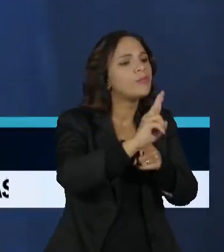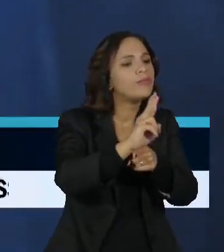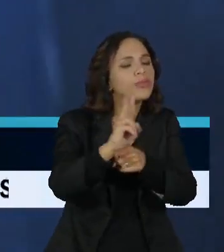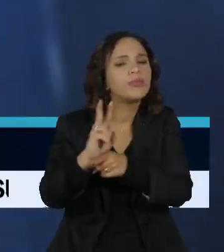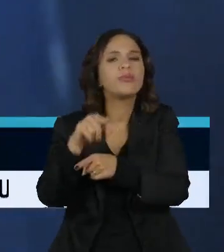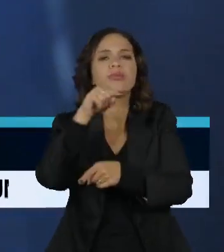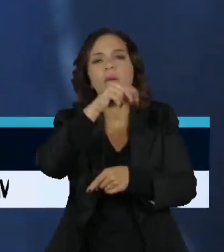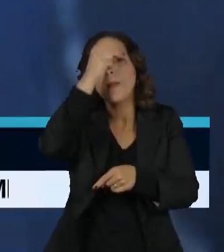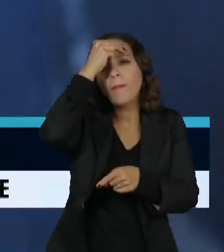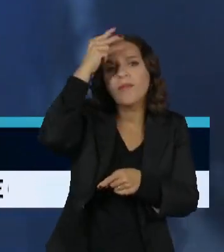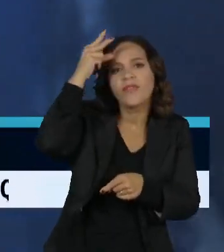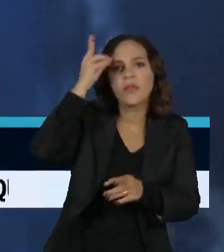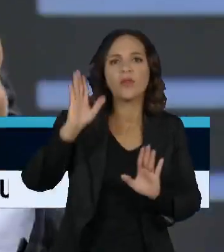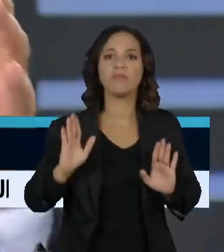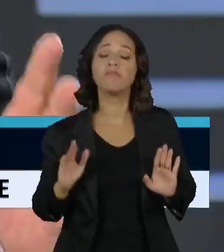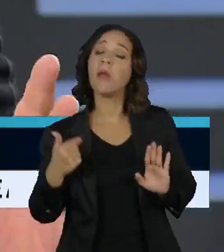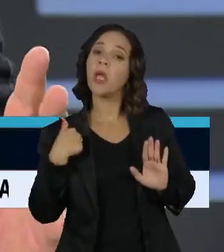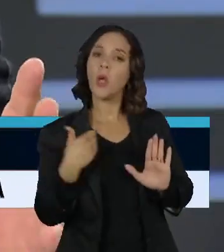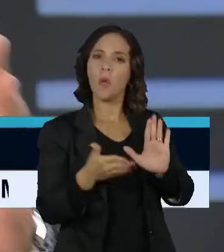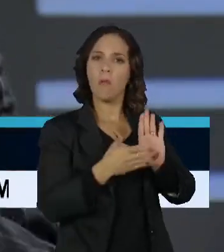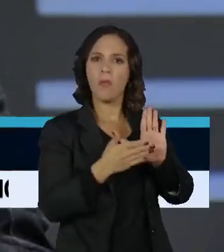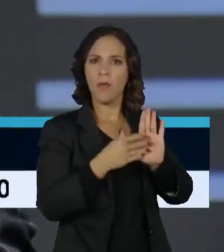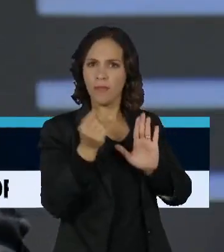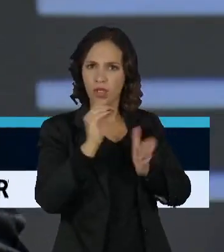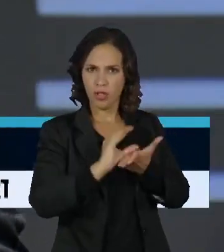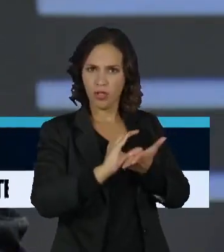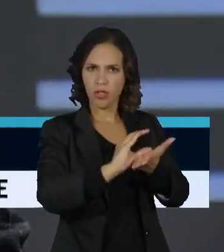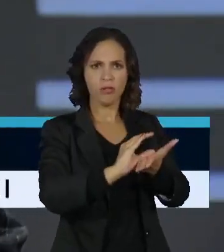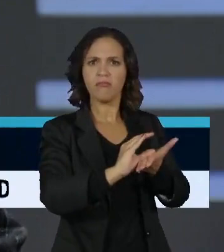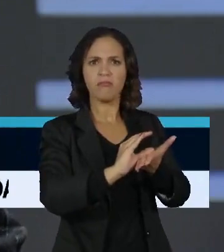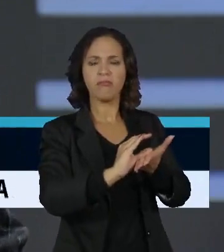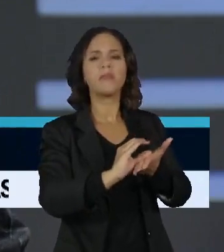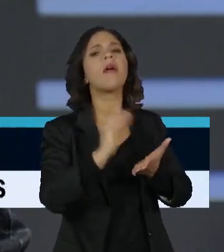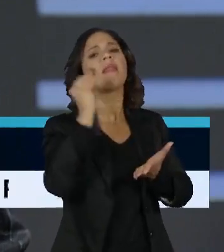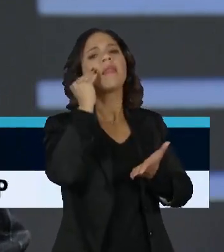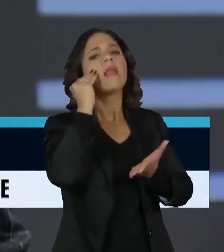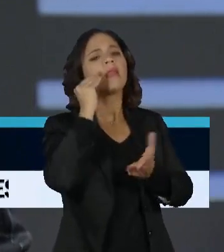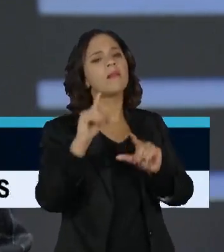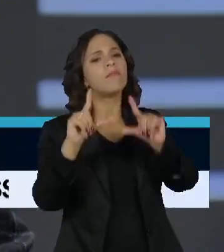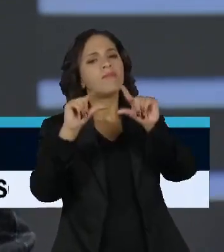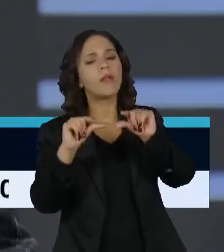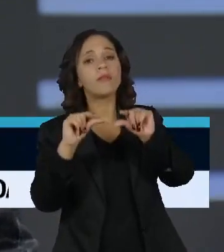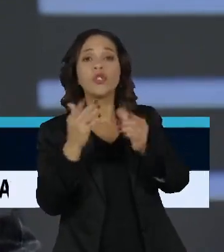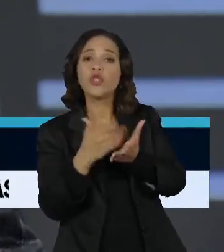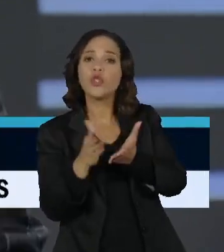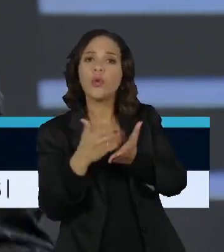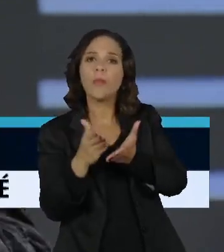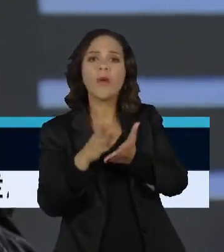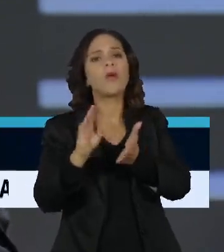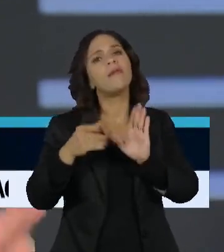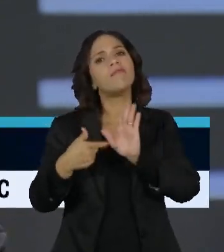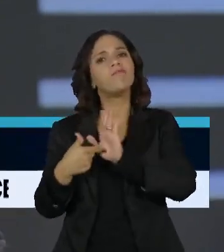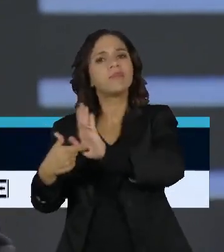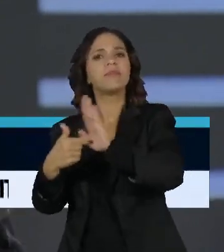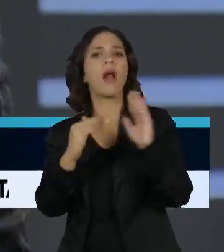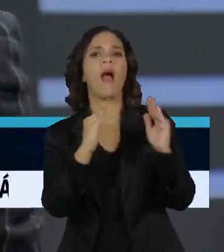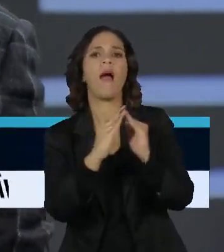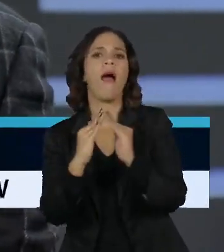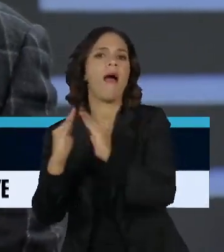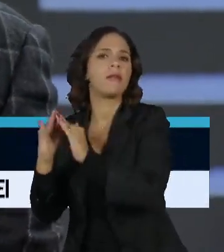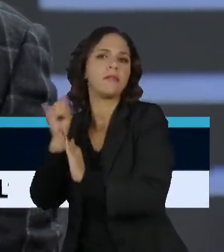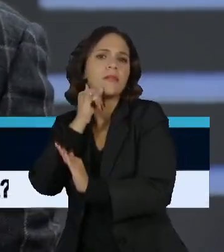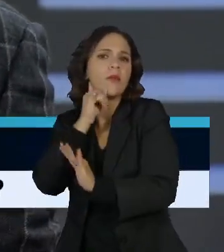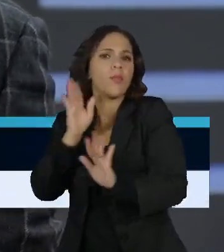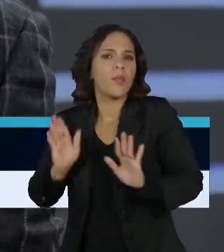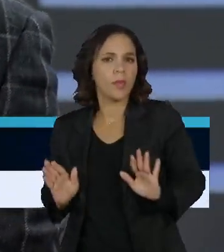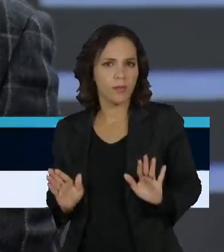municípios brasileiros. Eu vou propor que, em vez de X%, seja Y% e dê a parte que sobrou para um programa de habitação para os municípios